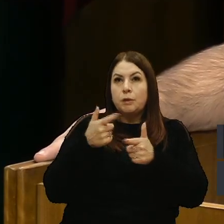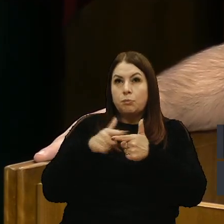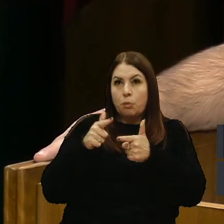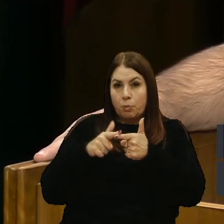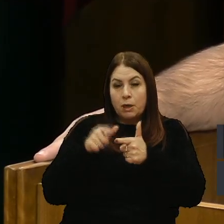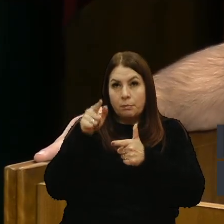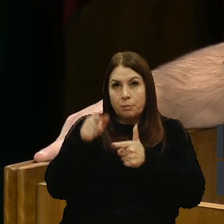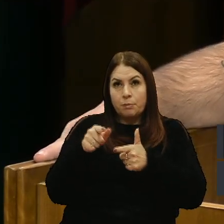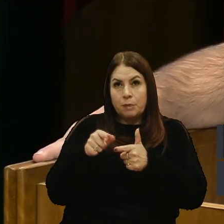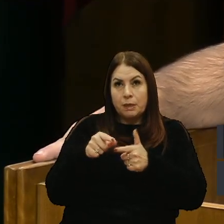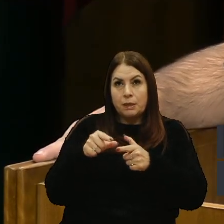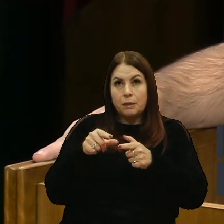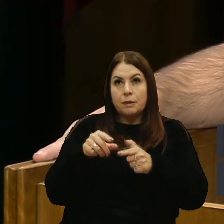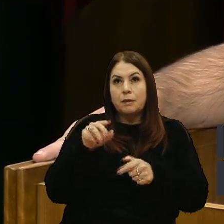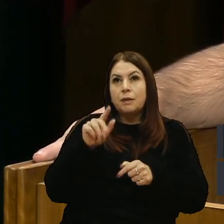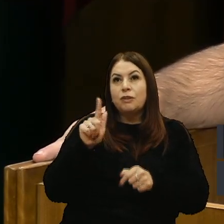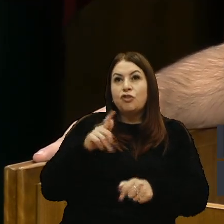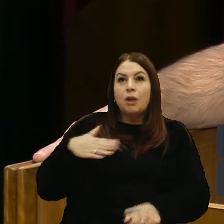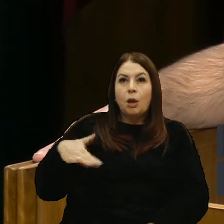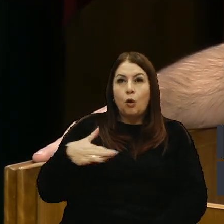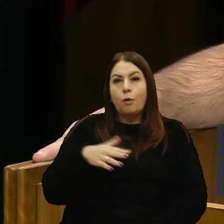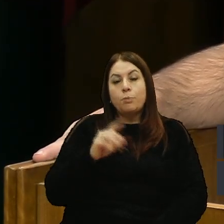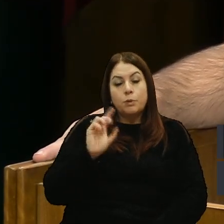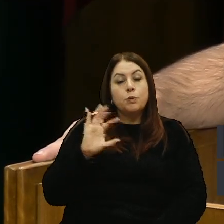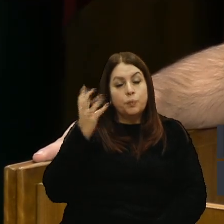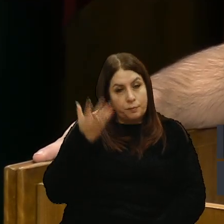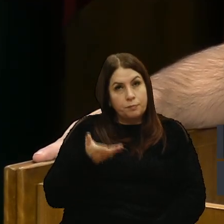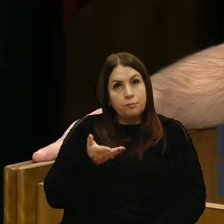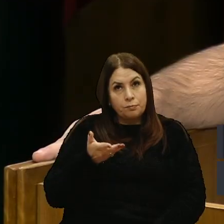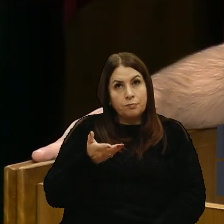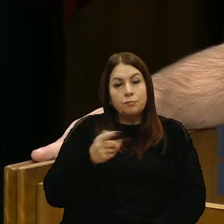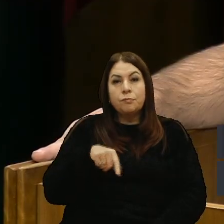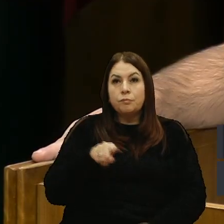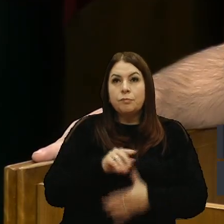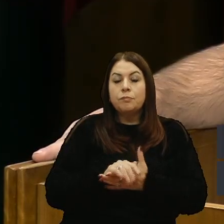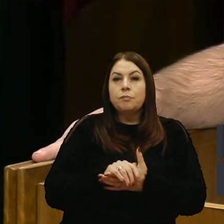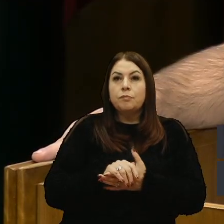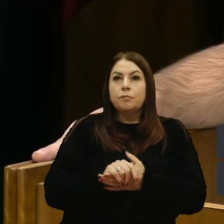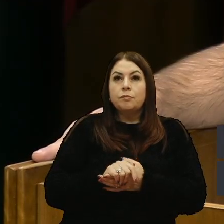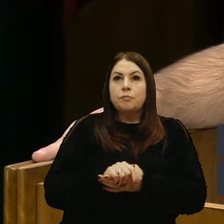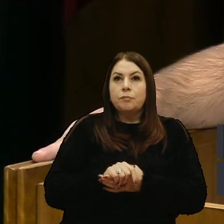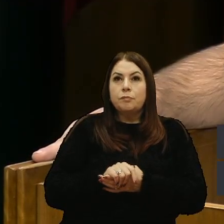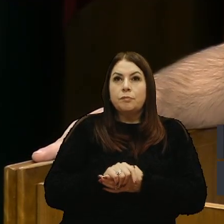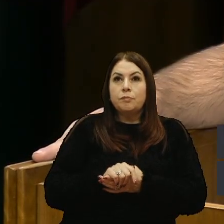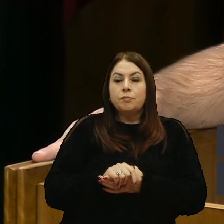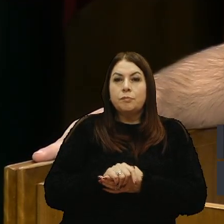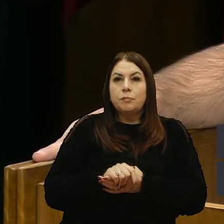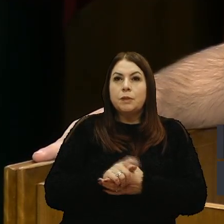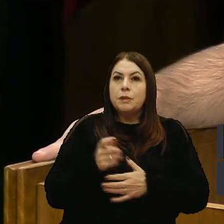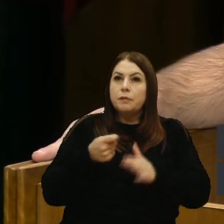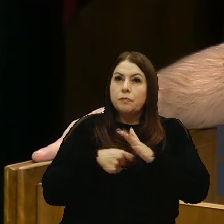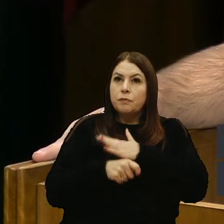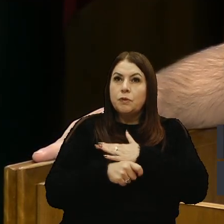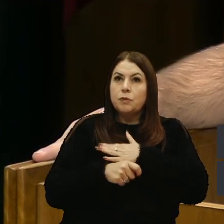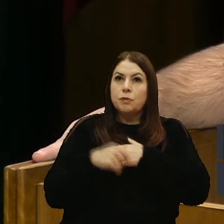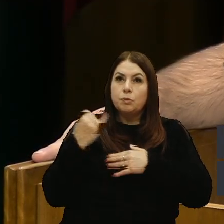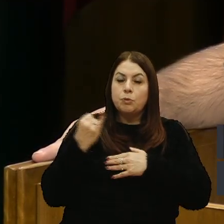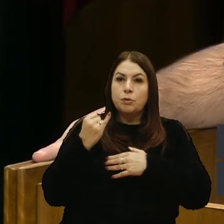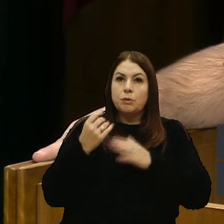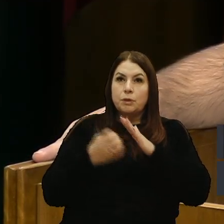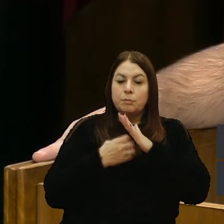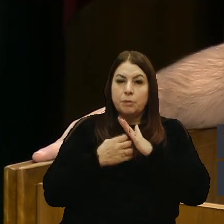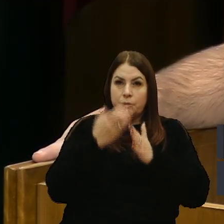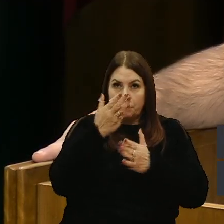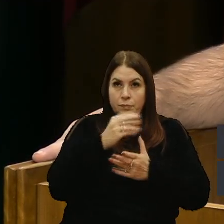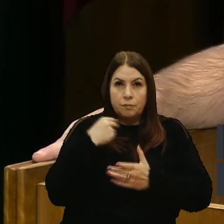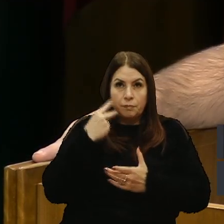lá no distrito de Galópolis solucionado graças a esse investimento significativo da empresa Rose Flor.